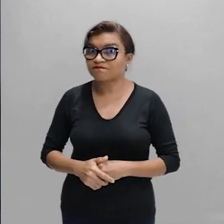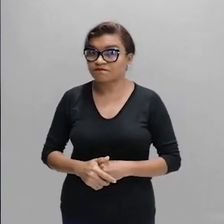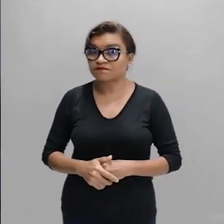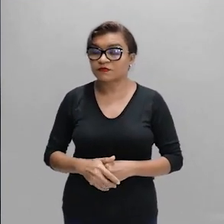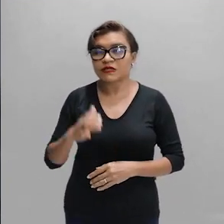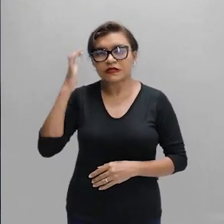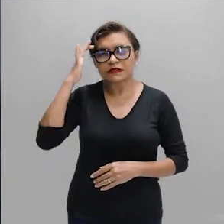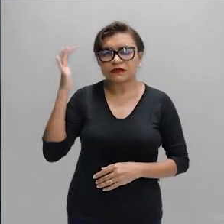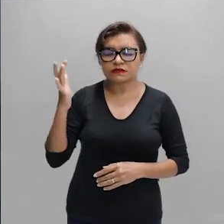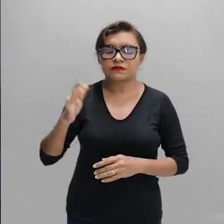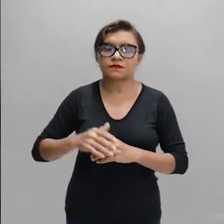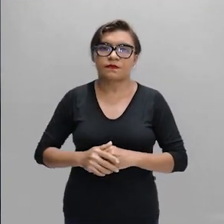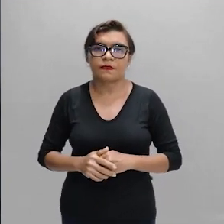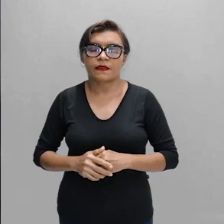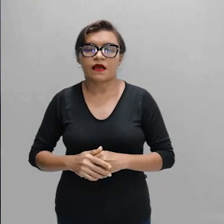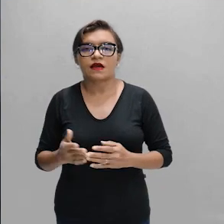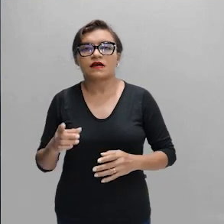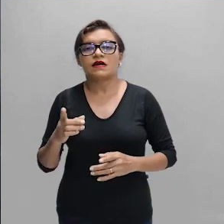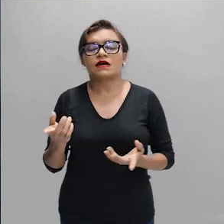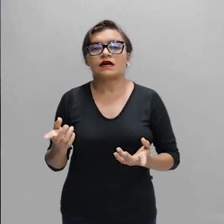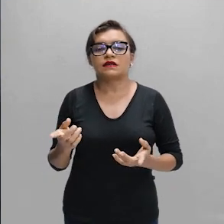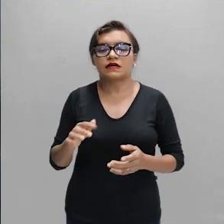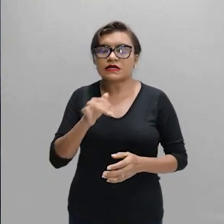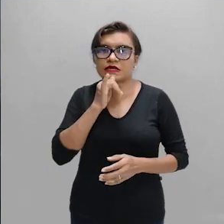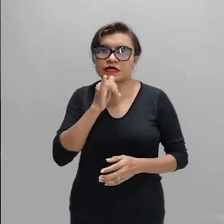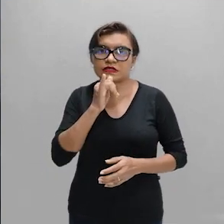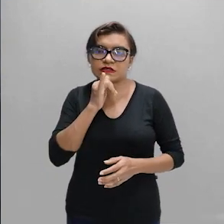muito simples. Luva de borracha